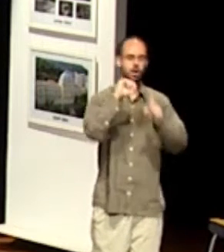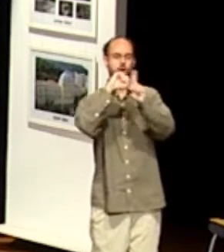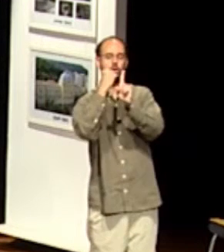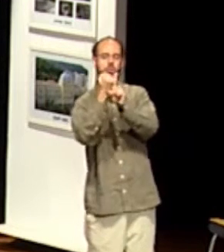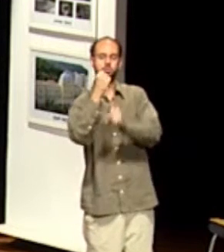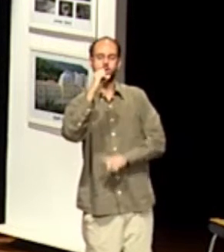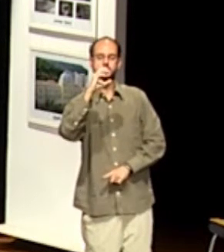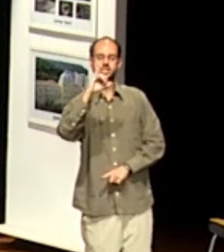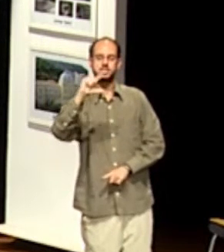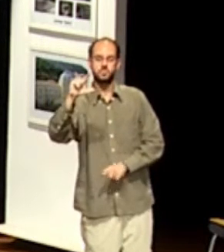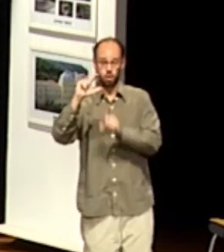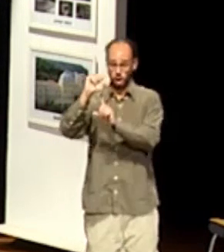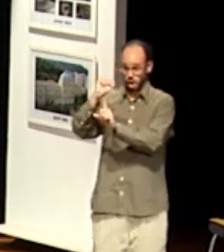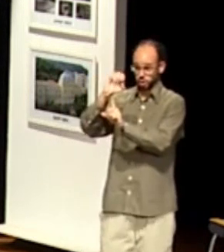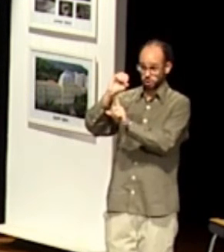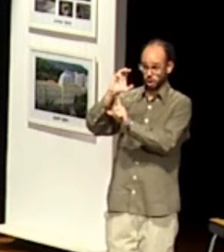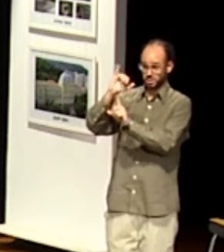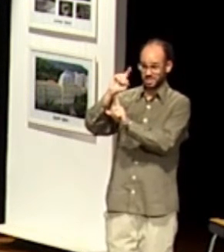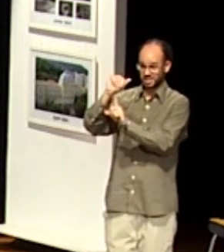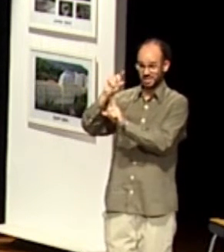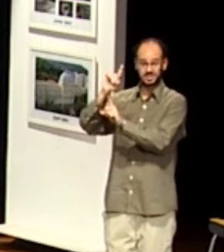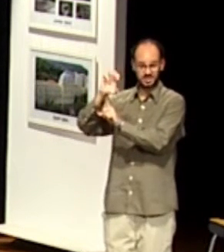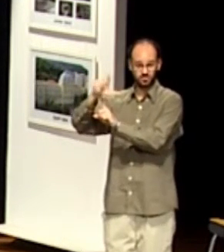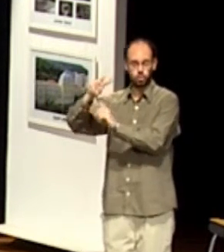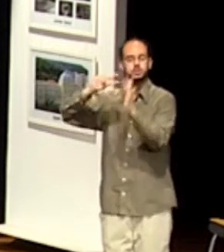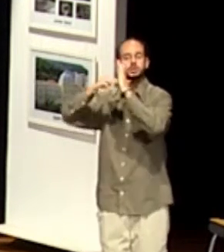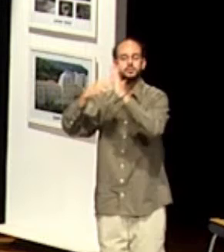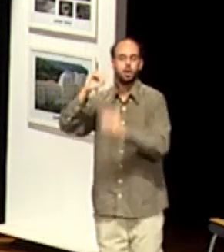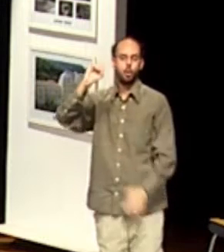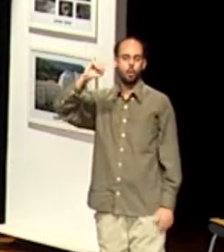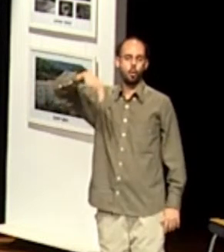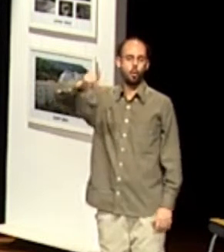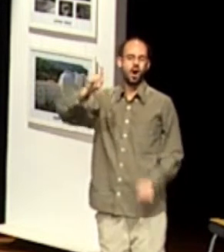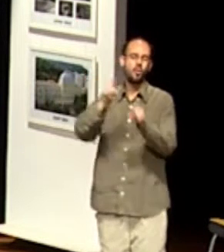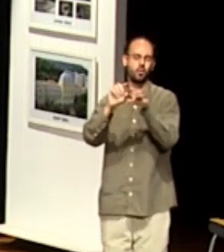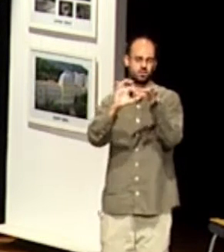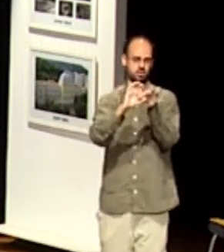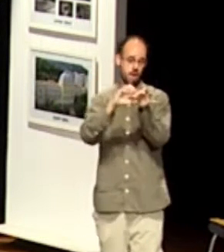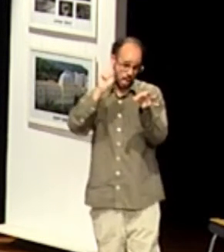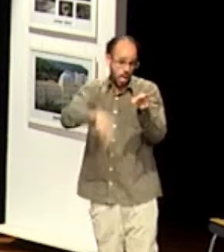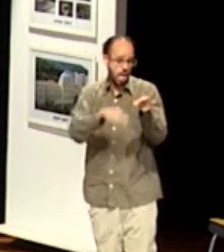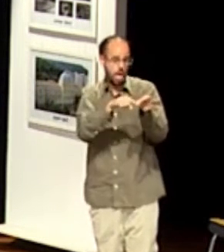Mas 120 conselhos que existem,